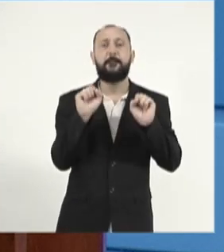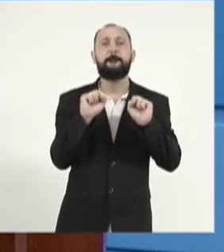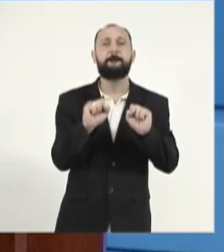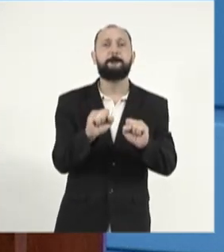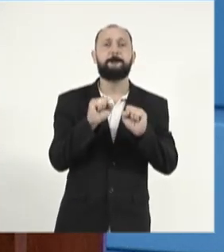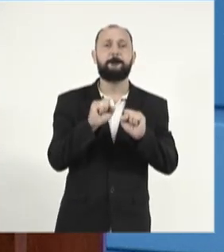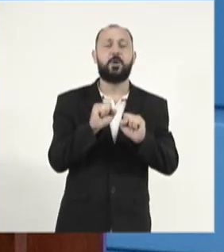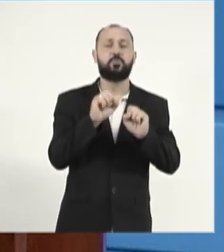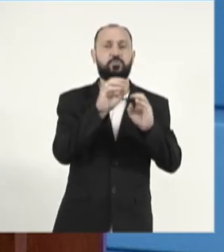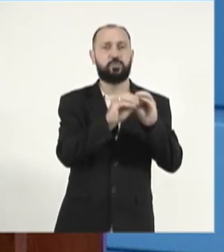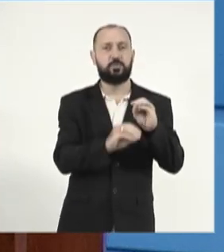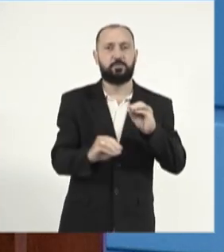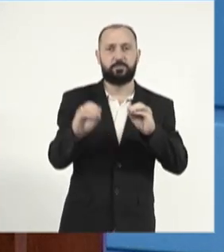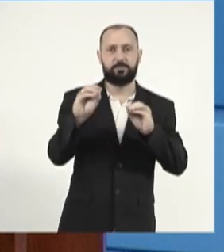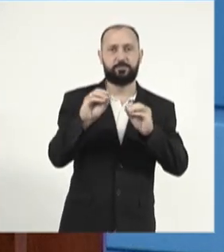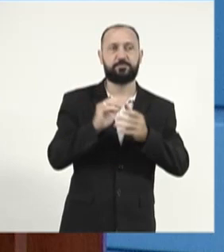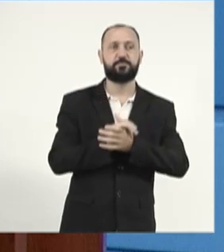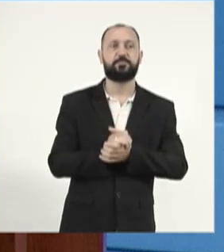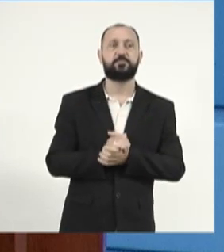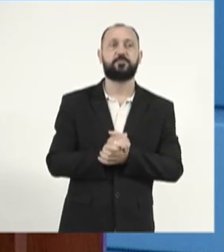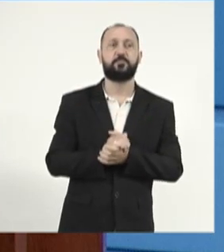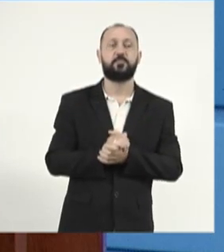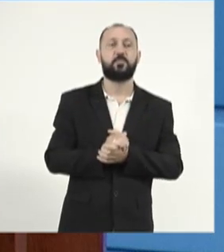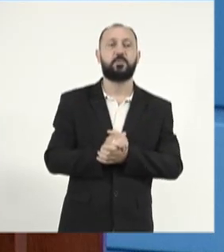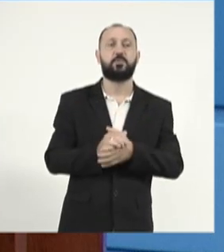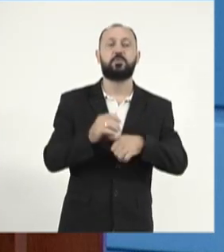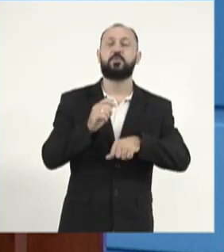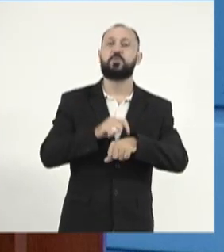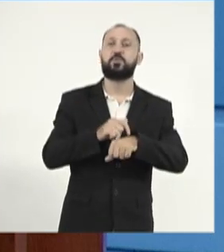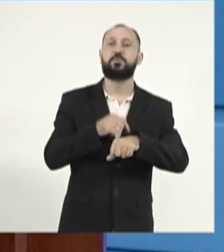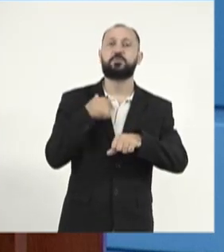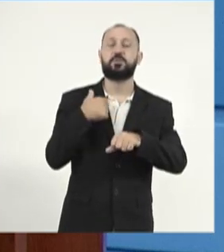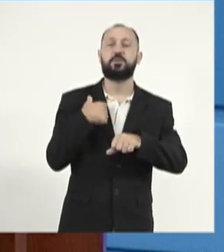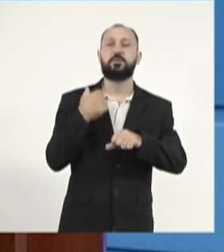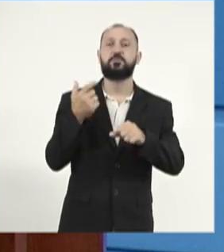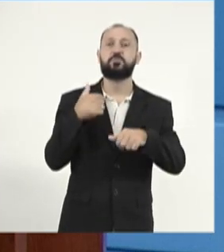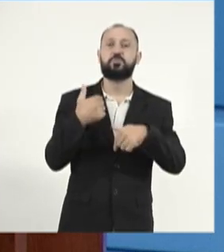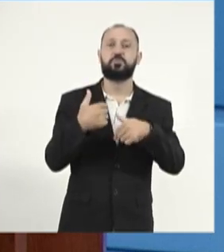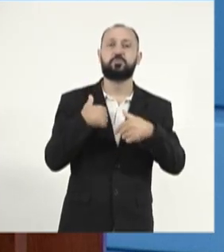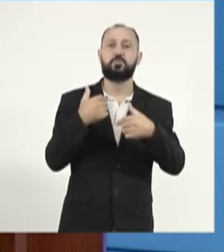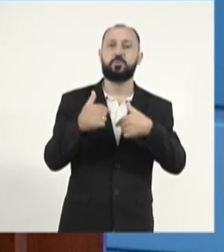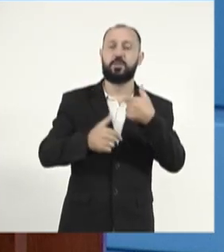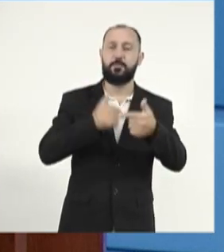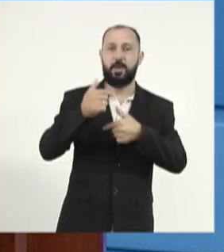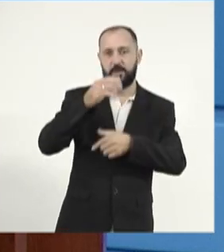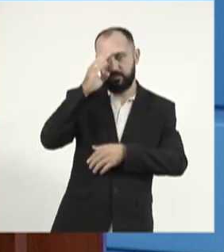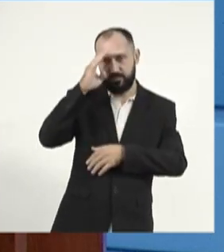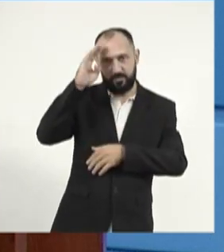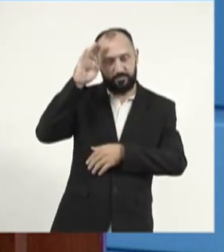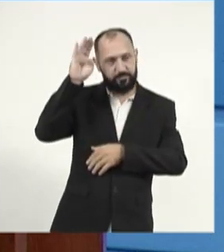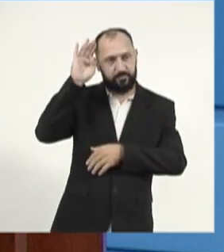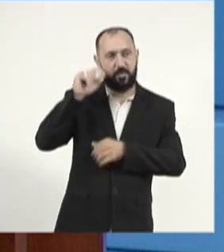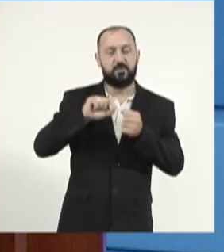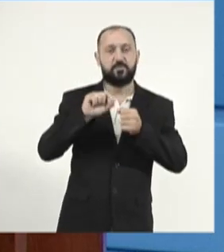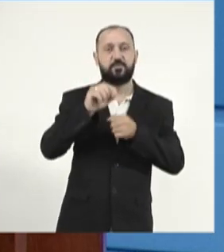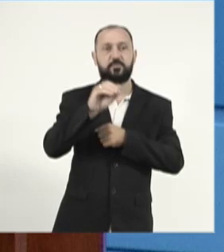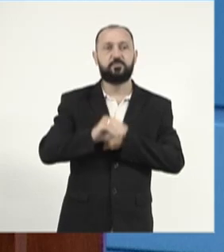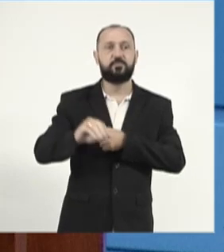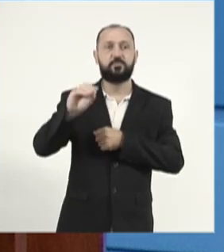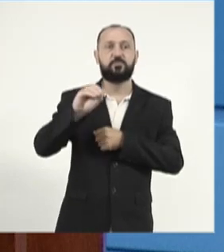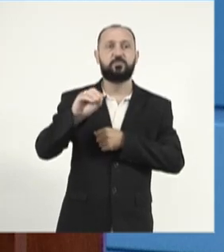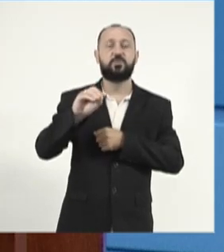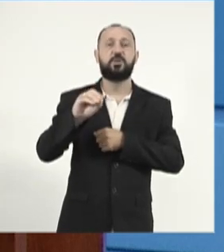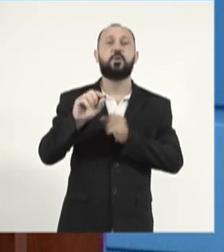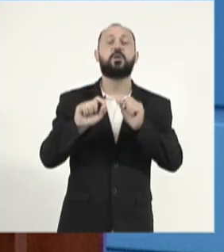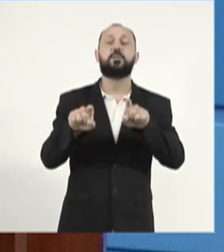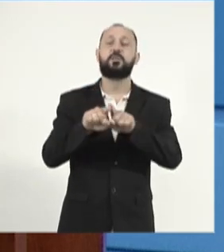ser aumentados os períodos de suspensão das atividades acadêmicas e de prorrogação de conclusão de